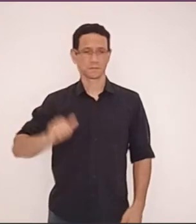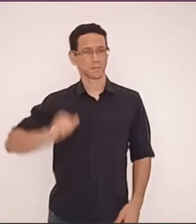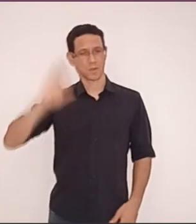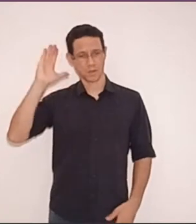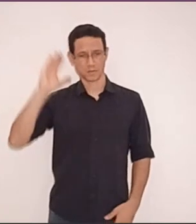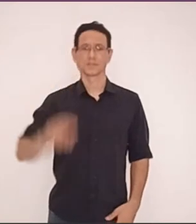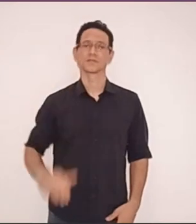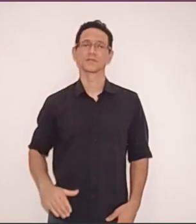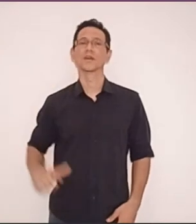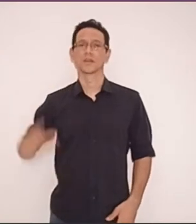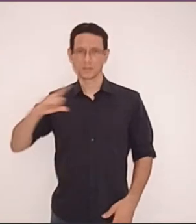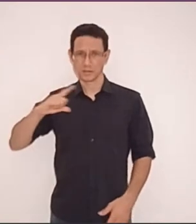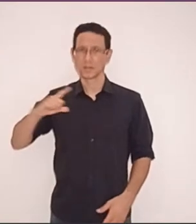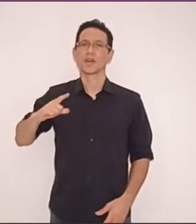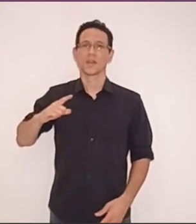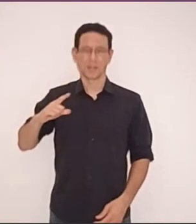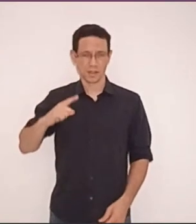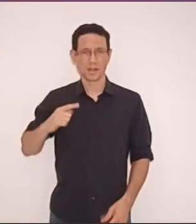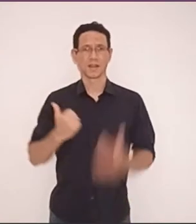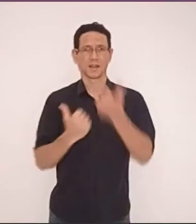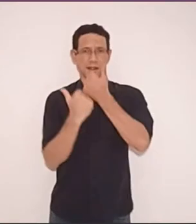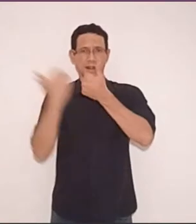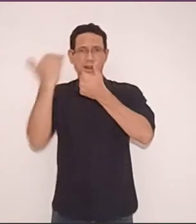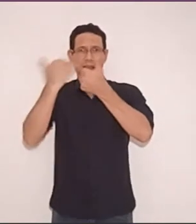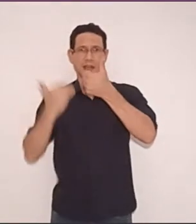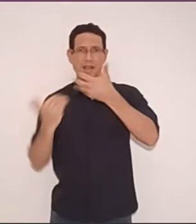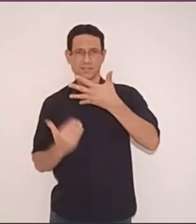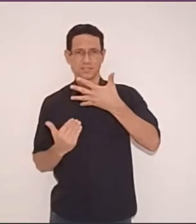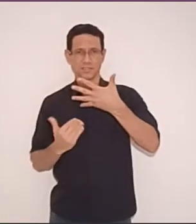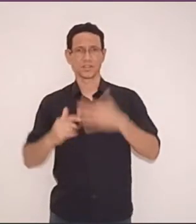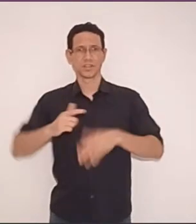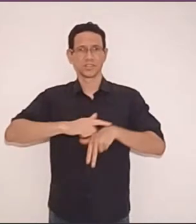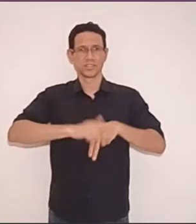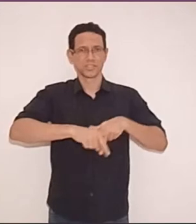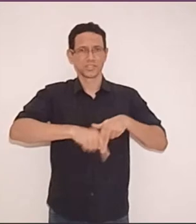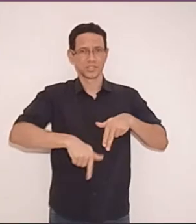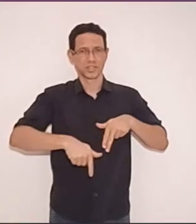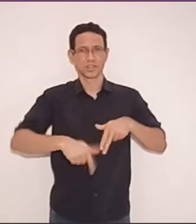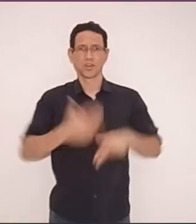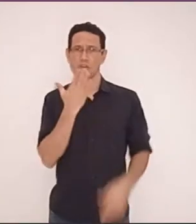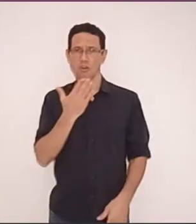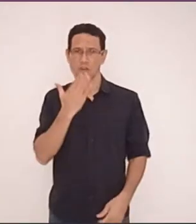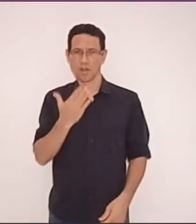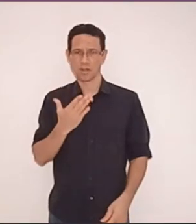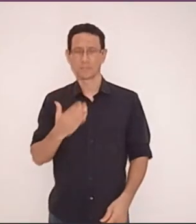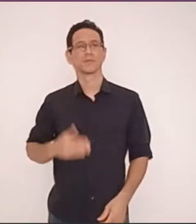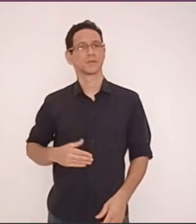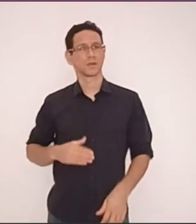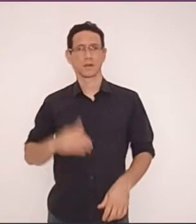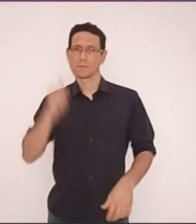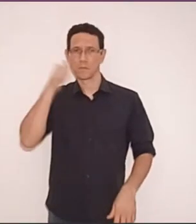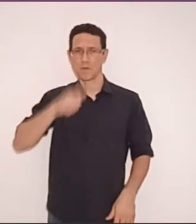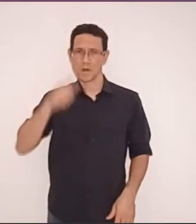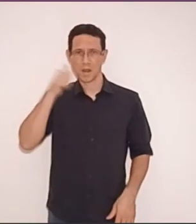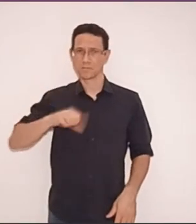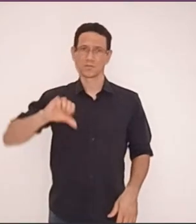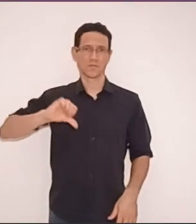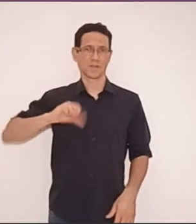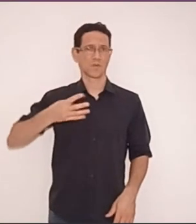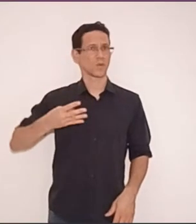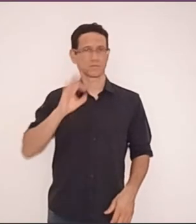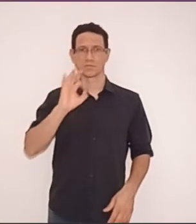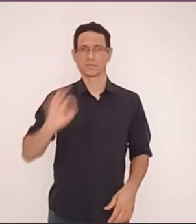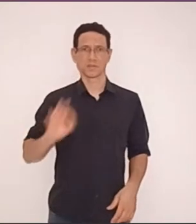tem um classe gênero e cor o gênero são mulheres o trabalho doméstico são 94% de mulheres dessas